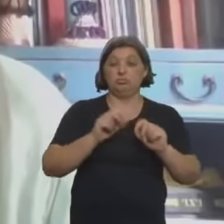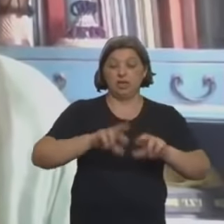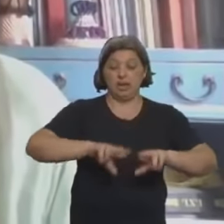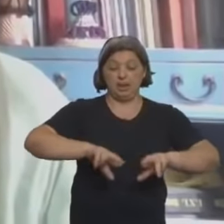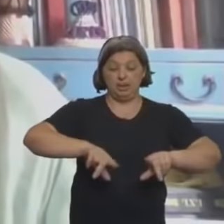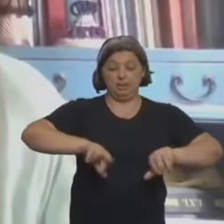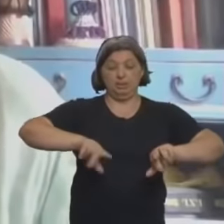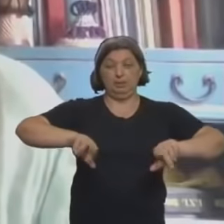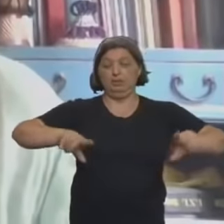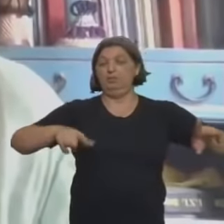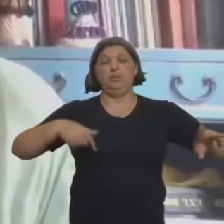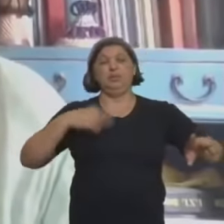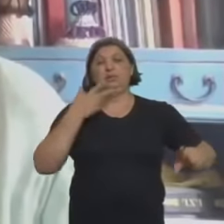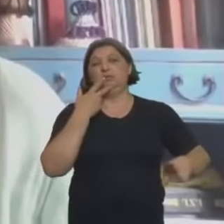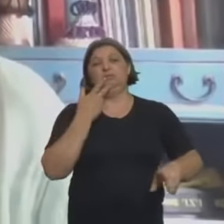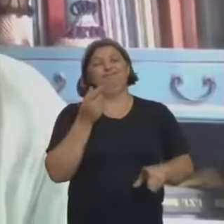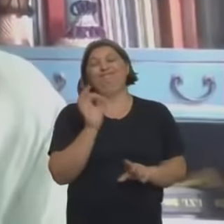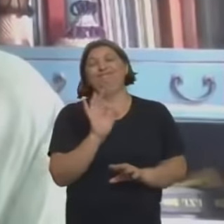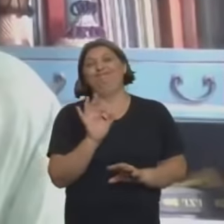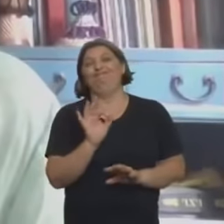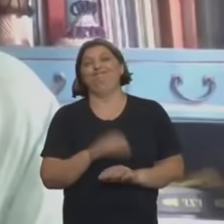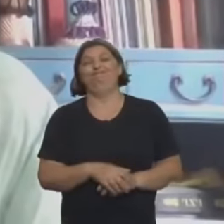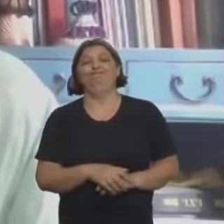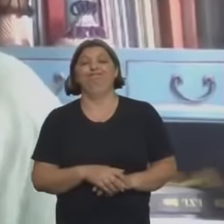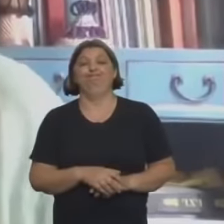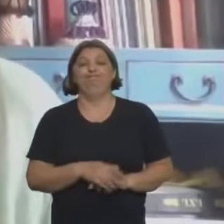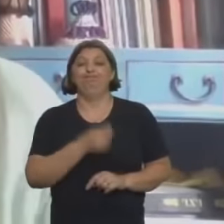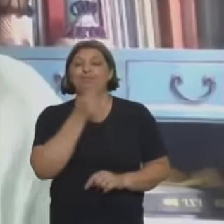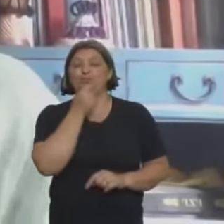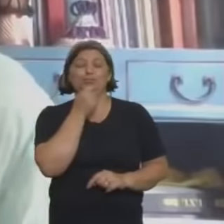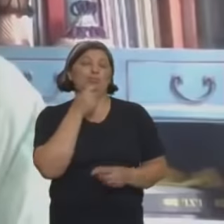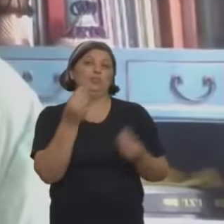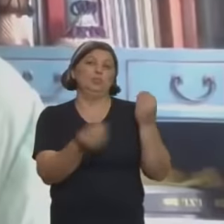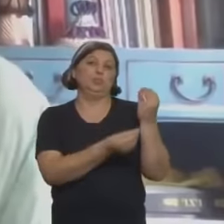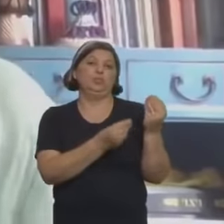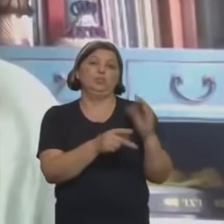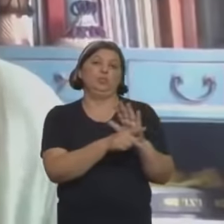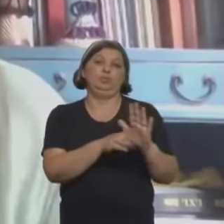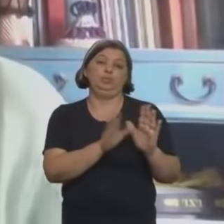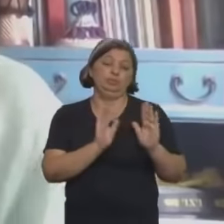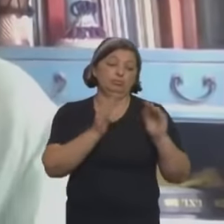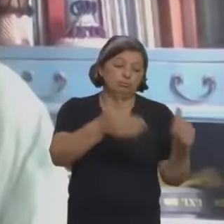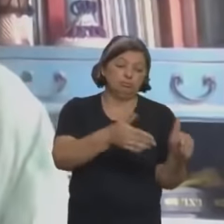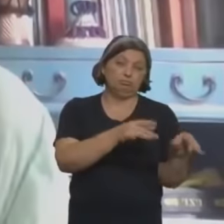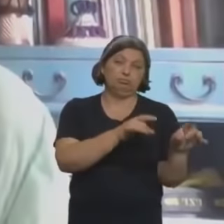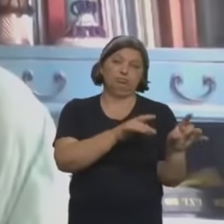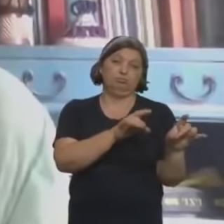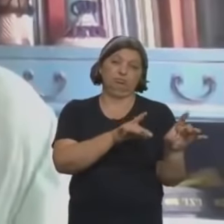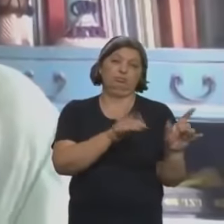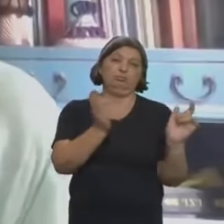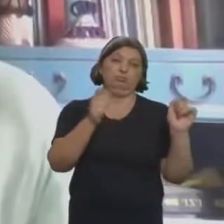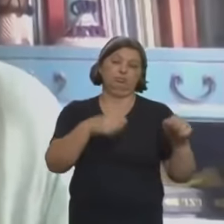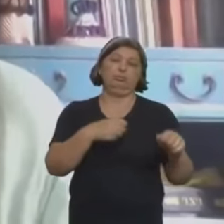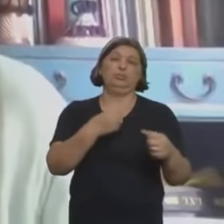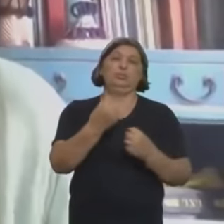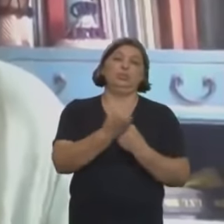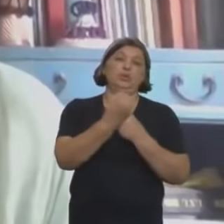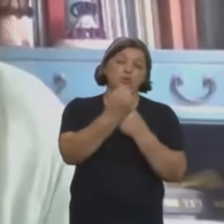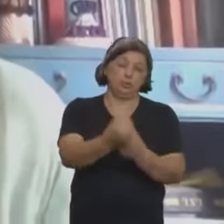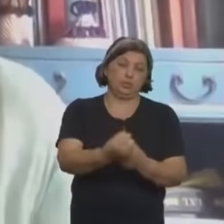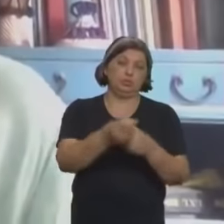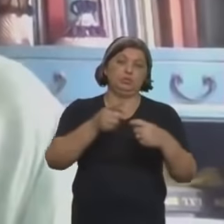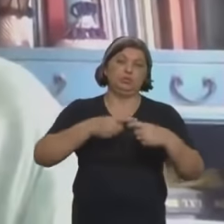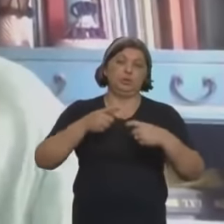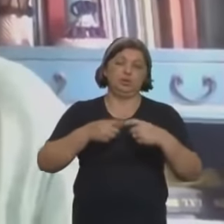novo, assim, eu não posso te dar respostas de como tratar alunos específicos com condições que precisam de um apoio clínico, um apoio,